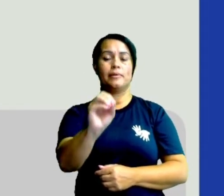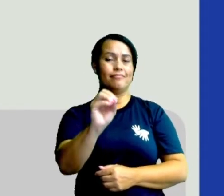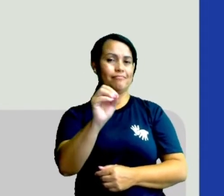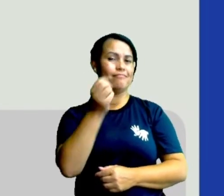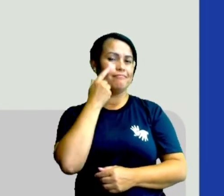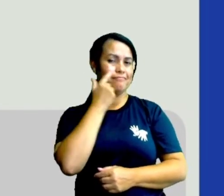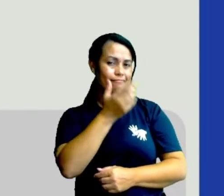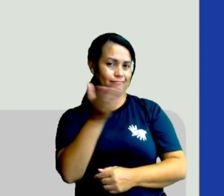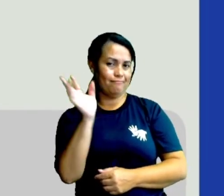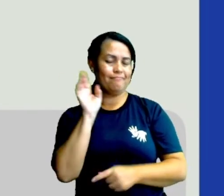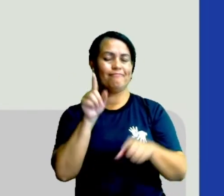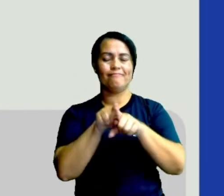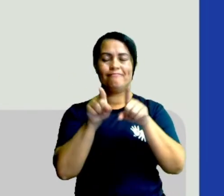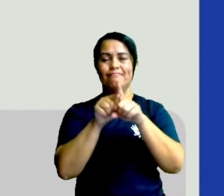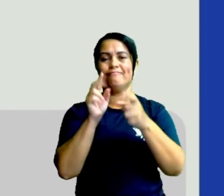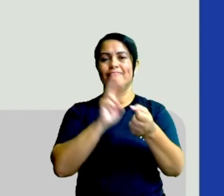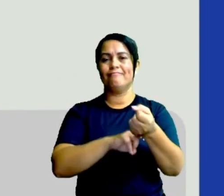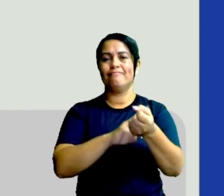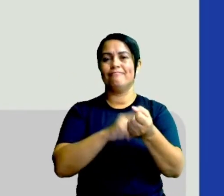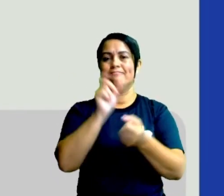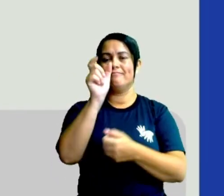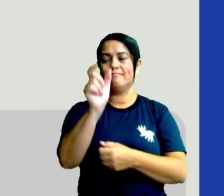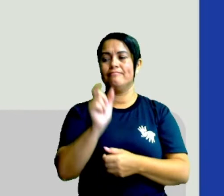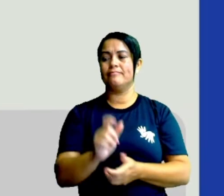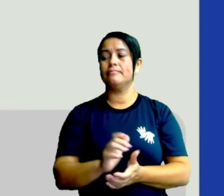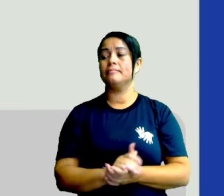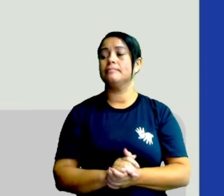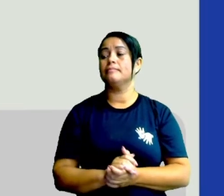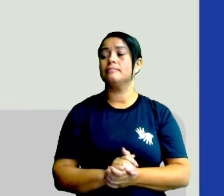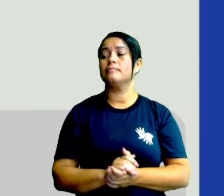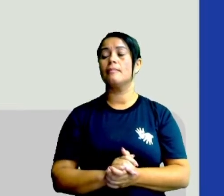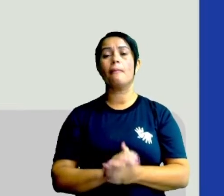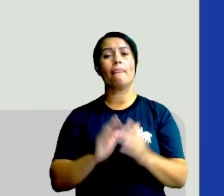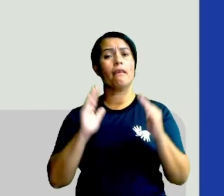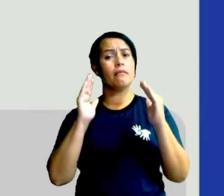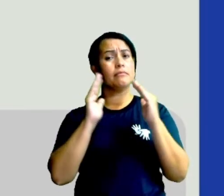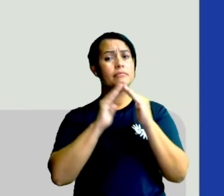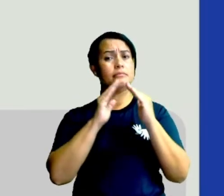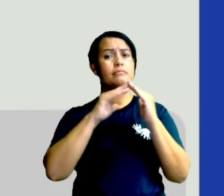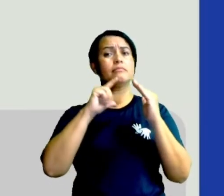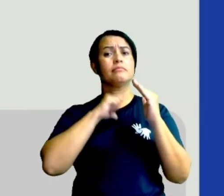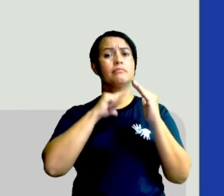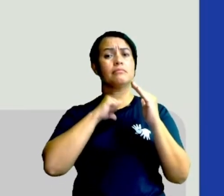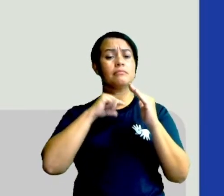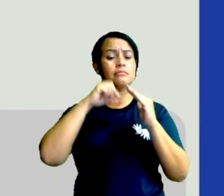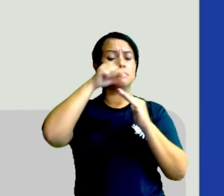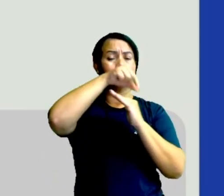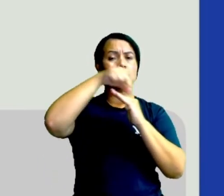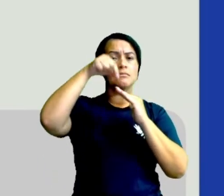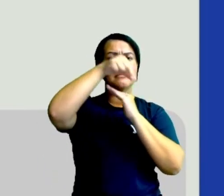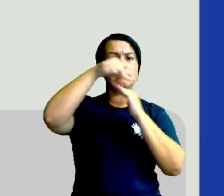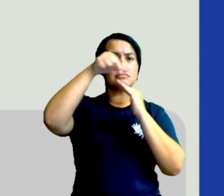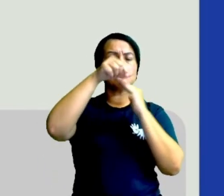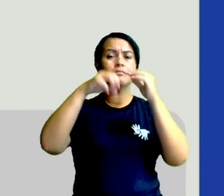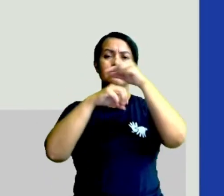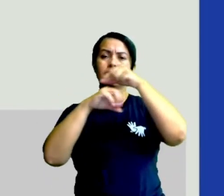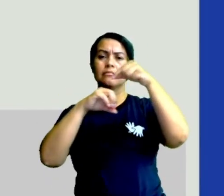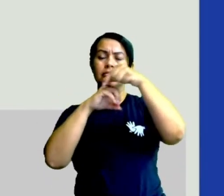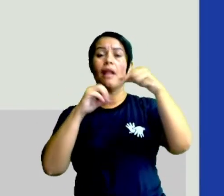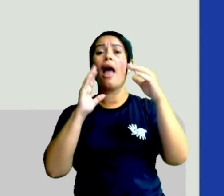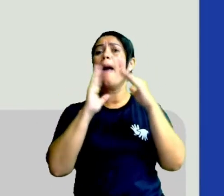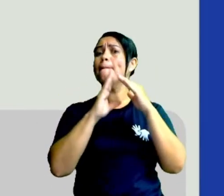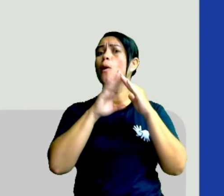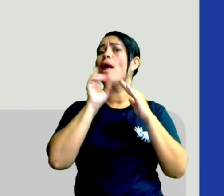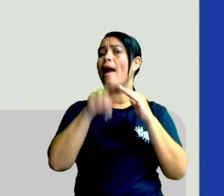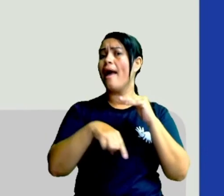momento também rimo essas duas palavras essa casa é de telha quem mora nela é a